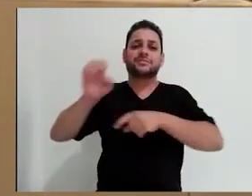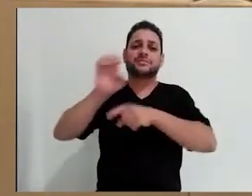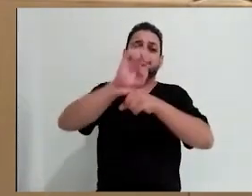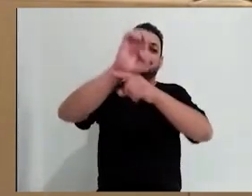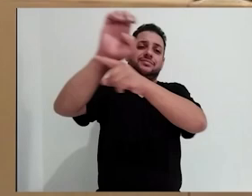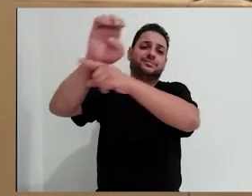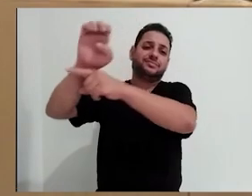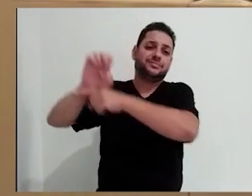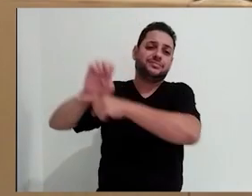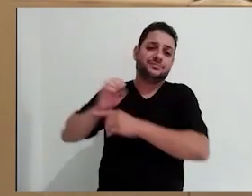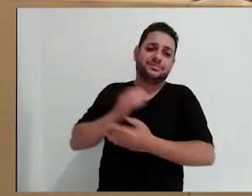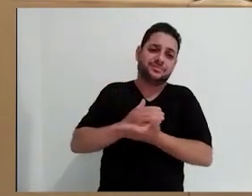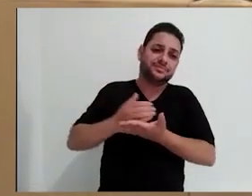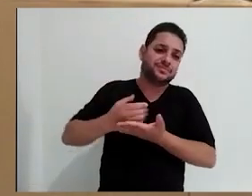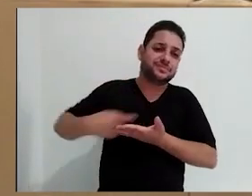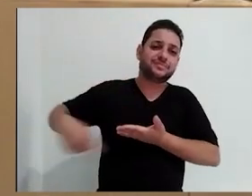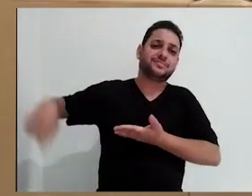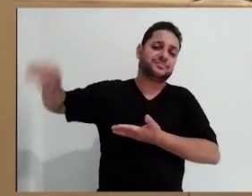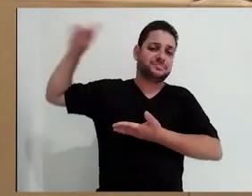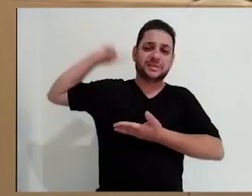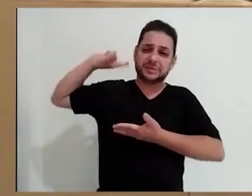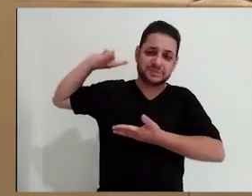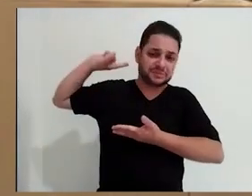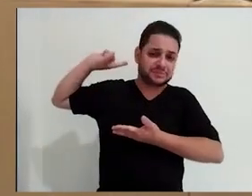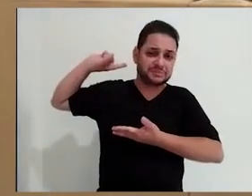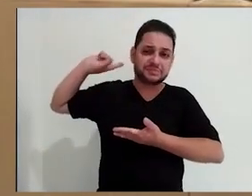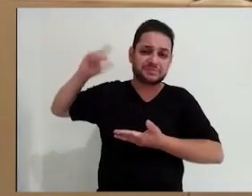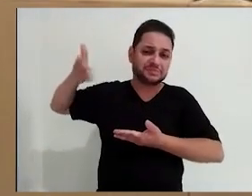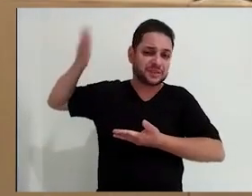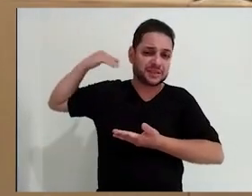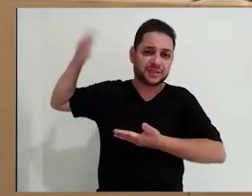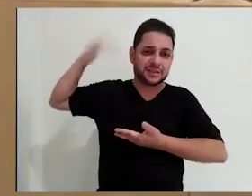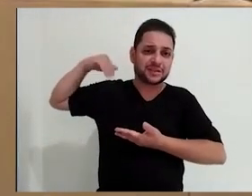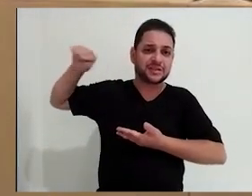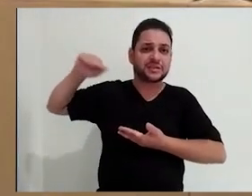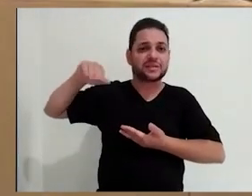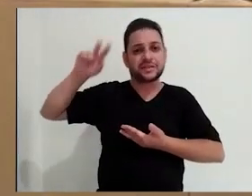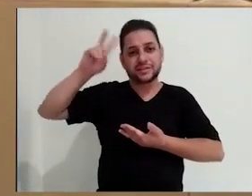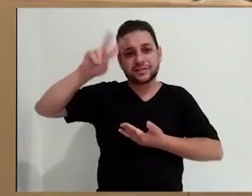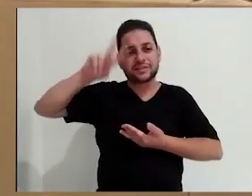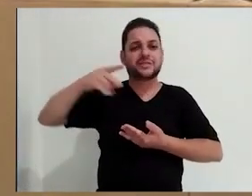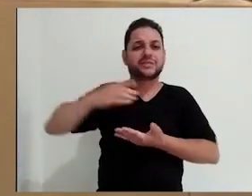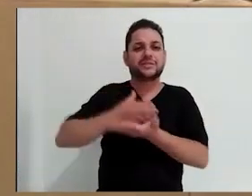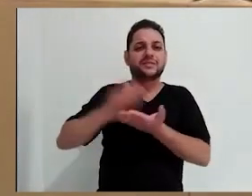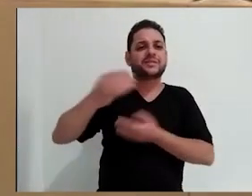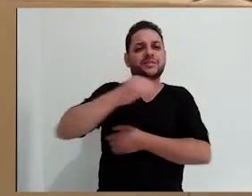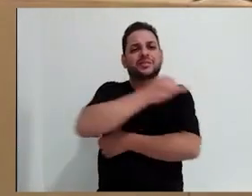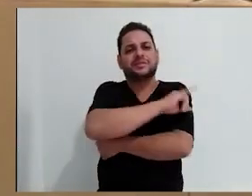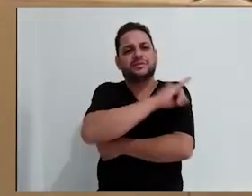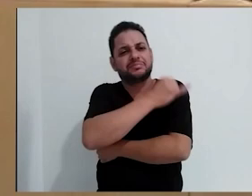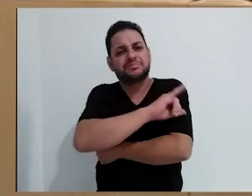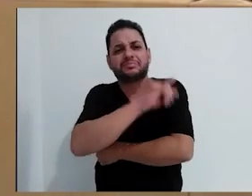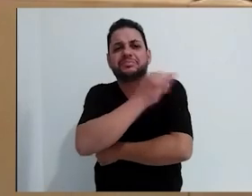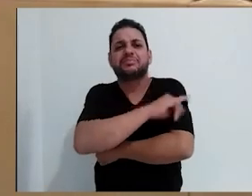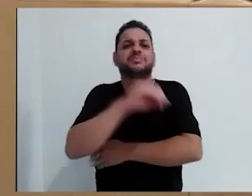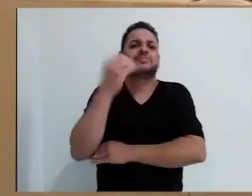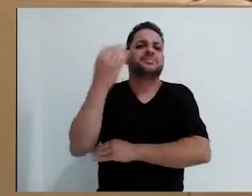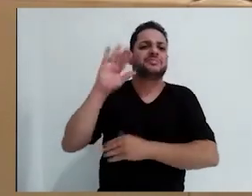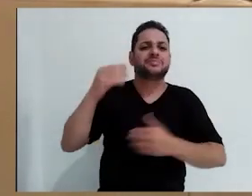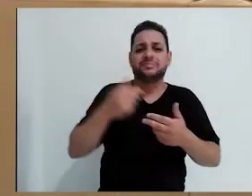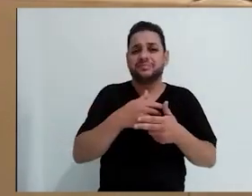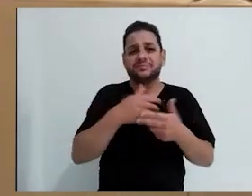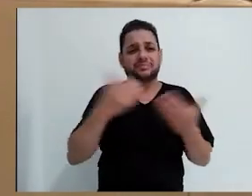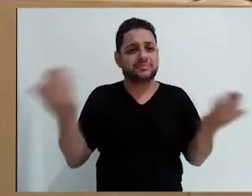eu falei, eu não sabia disso, dessa história que começou no Rio de Janeiro, no Rio Grande do Sul. Então a gente fala, nossa,